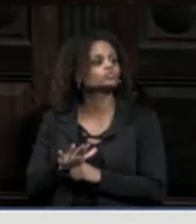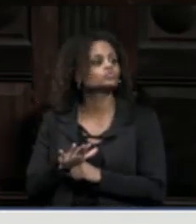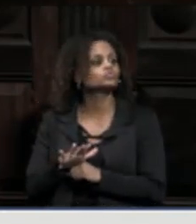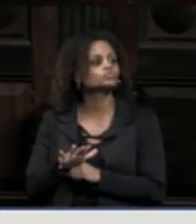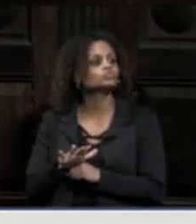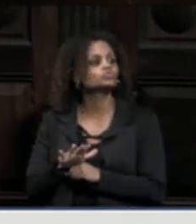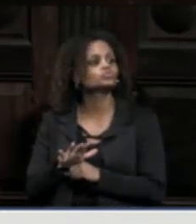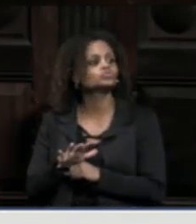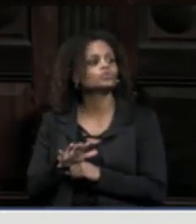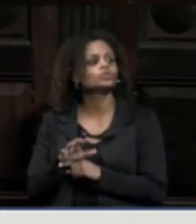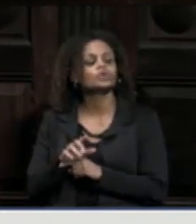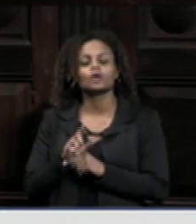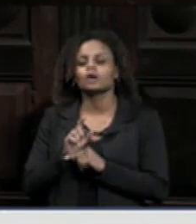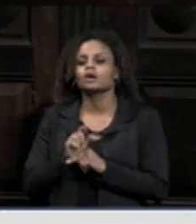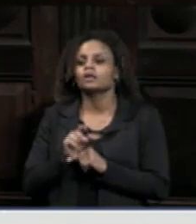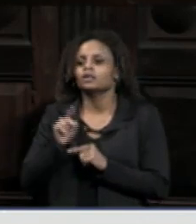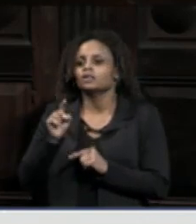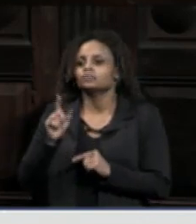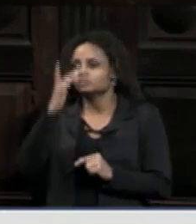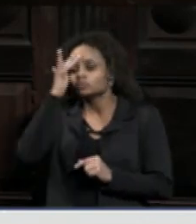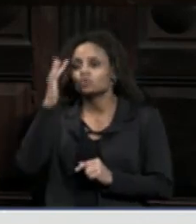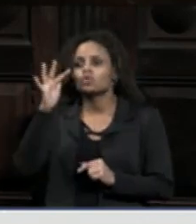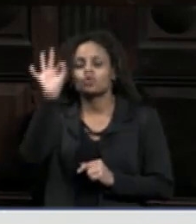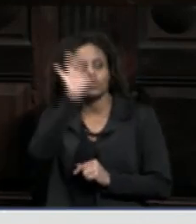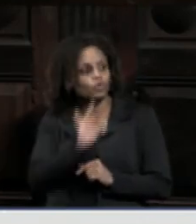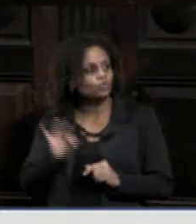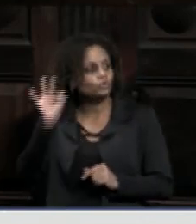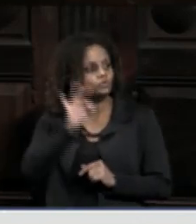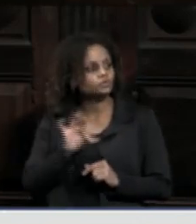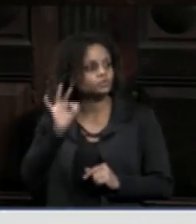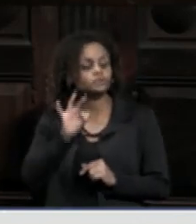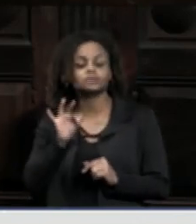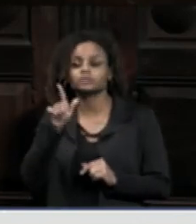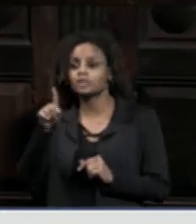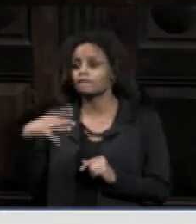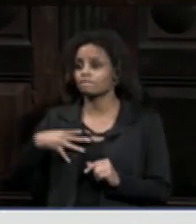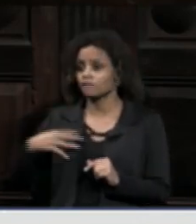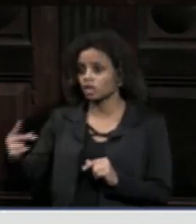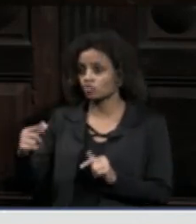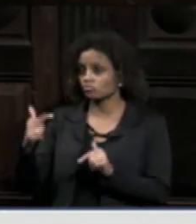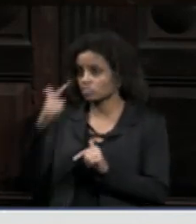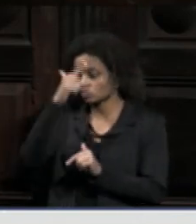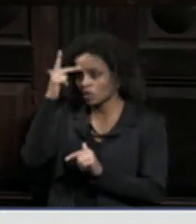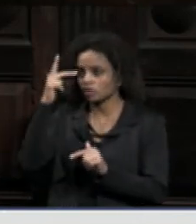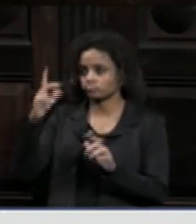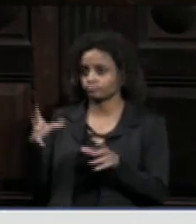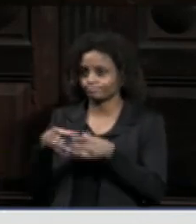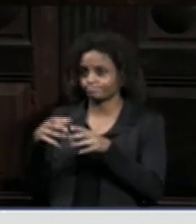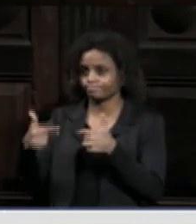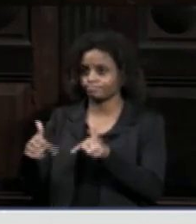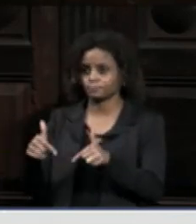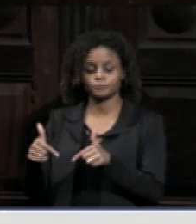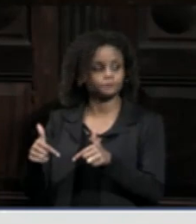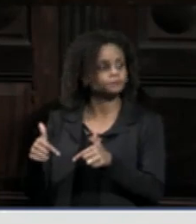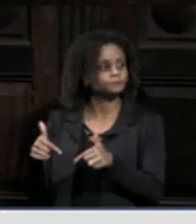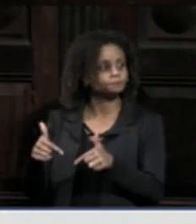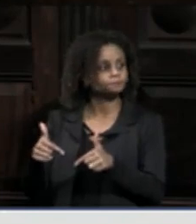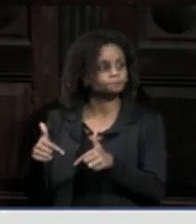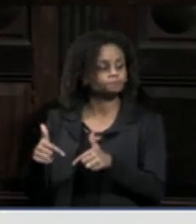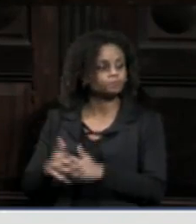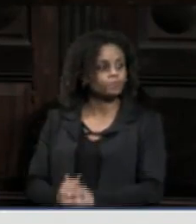contingentes expressivos, filhos da classe trabalhadora. Mas há, senhor presidente,